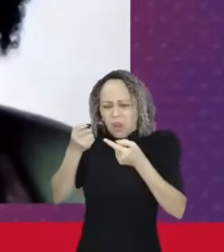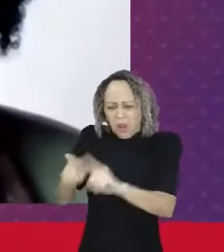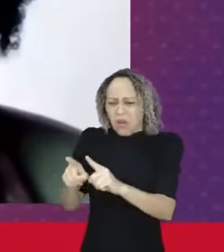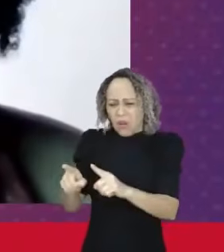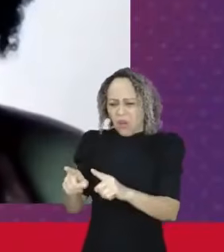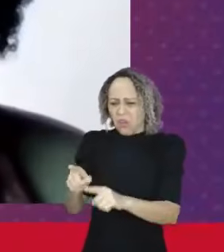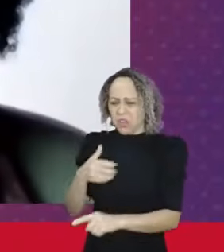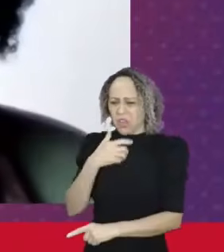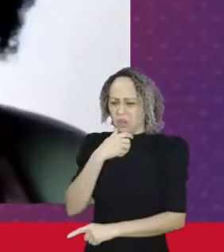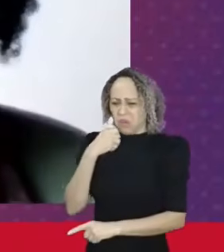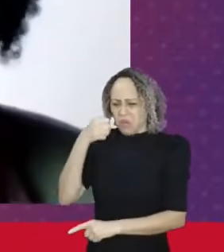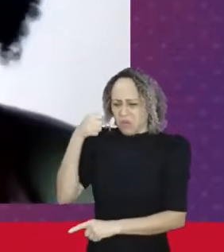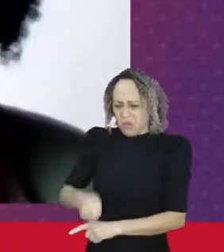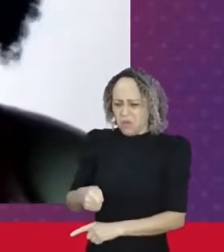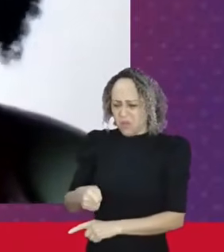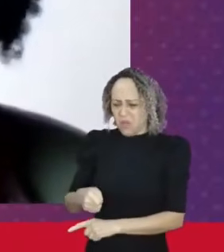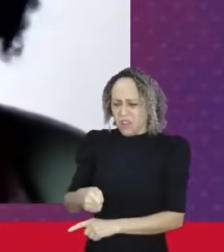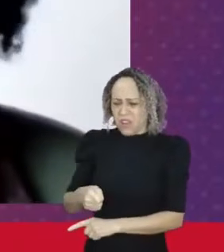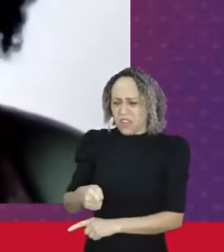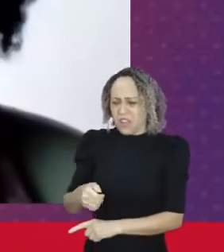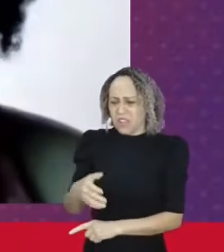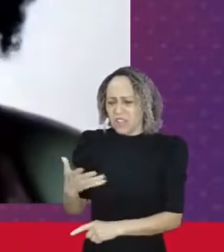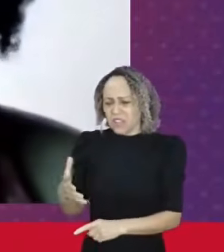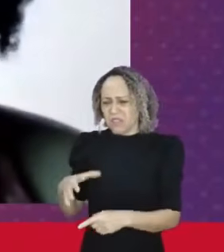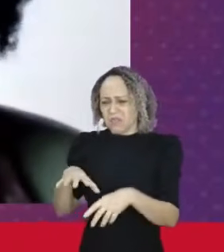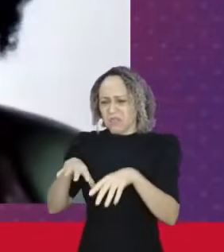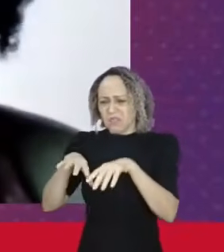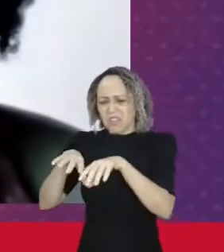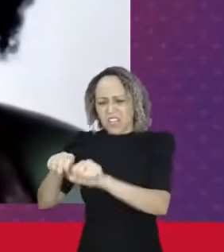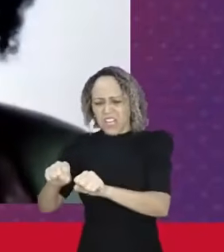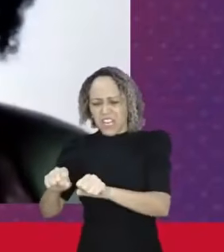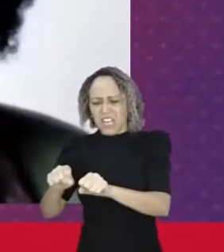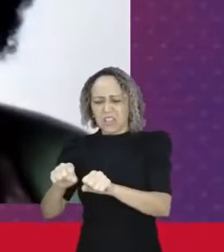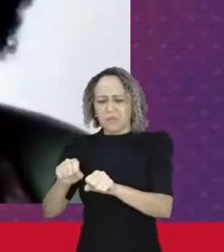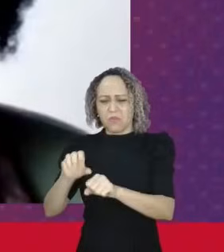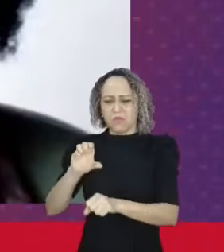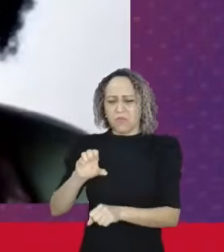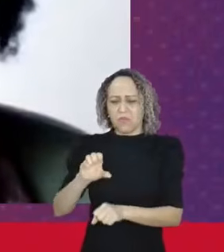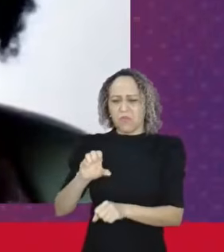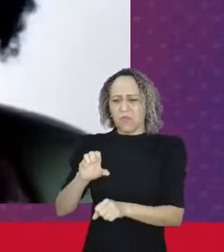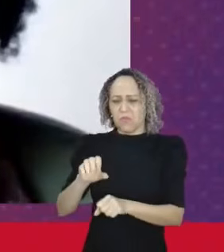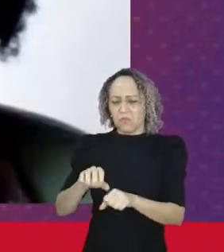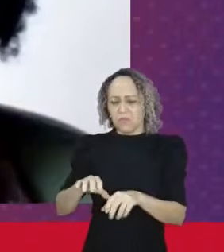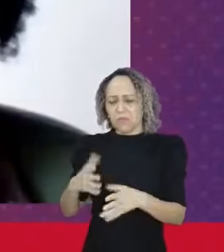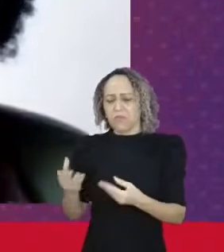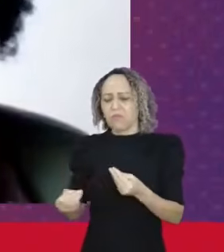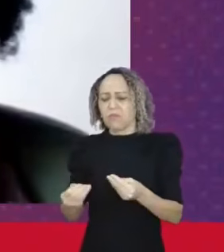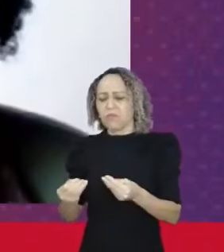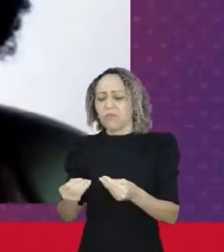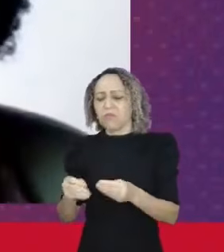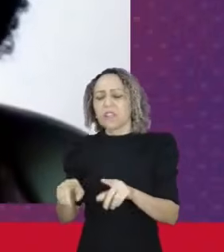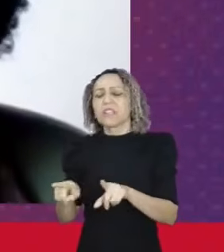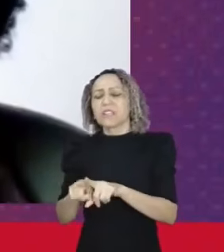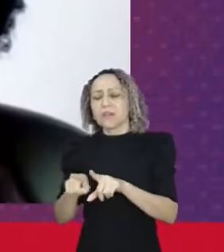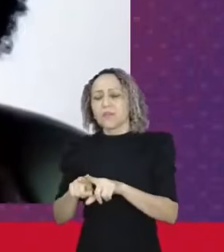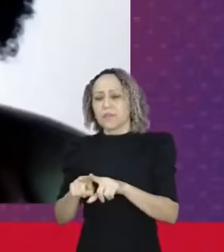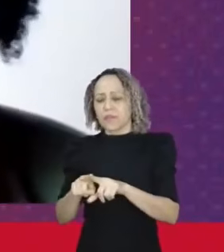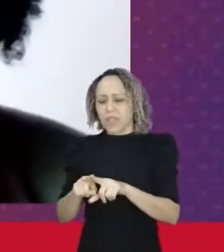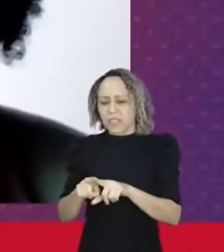colonialismo, inicialmente contra o neocolonialismo, pela descolonidade